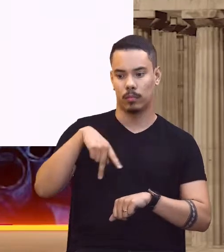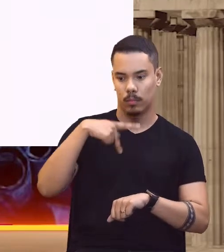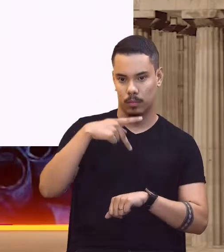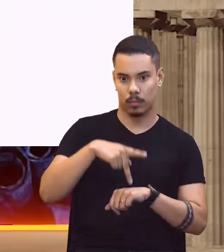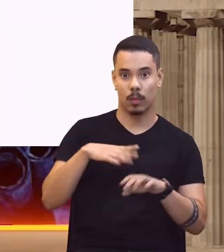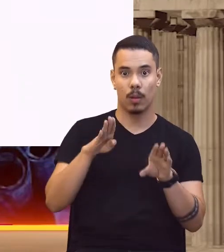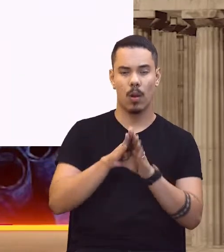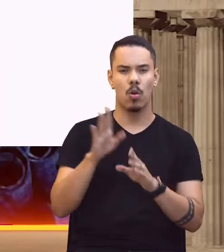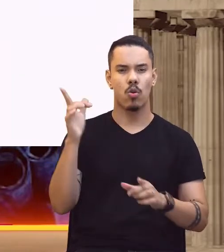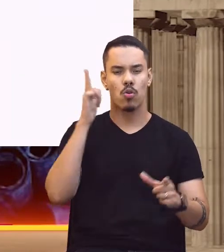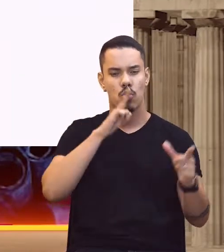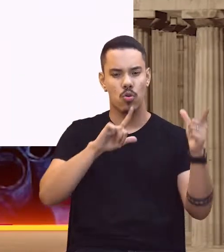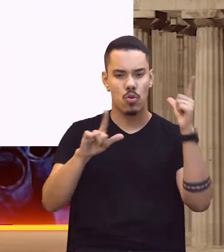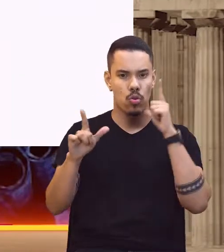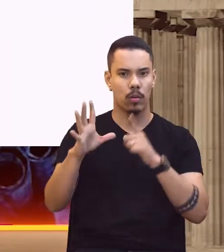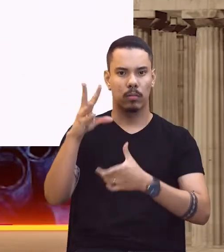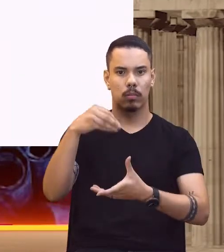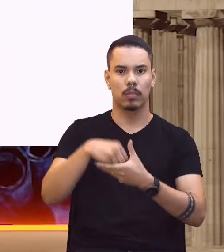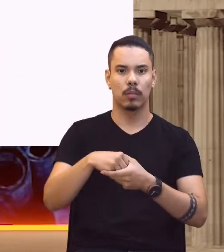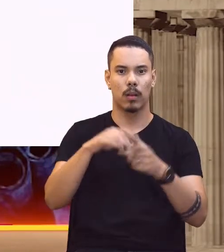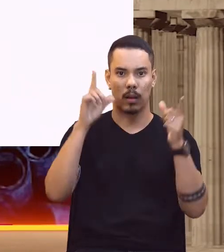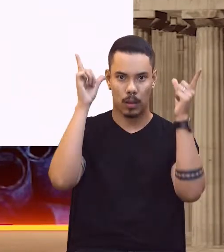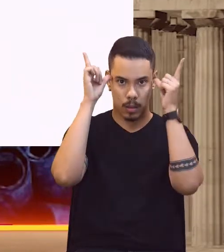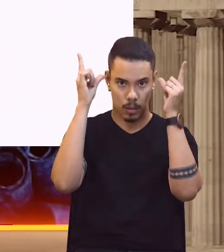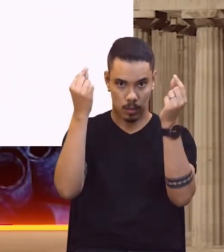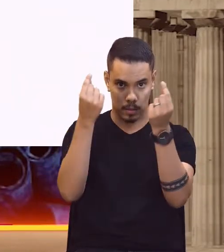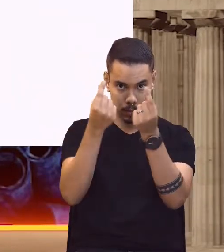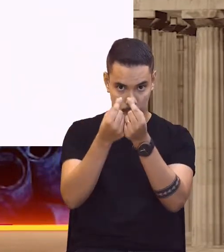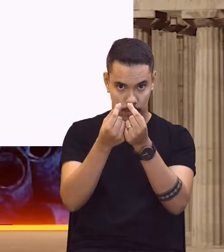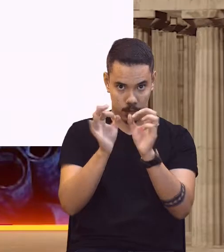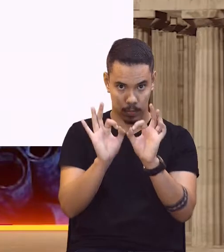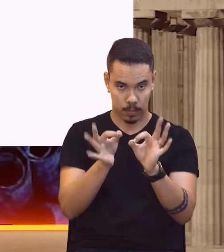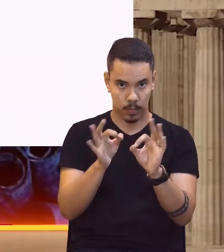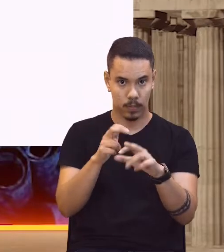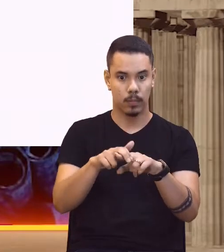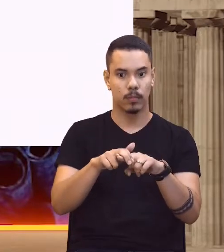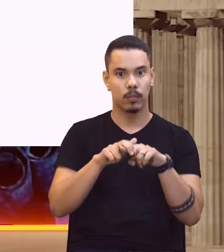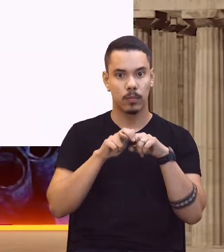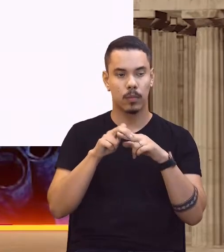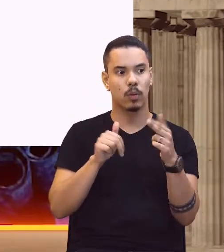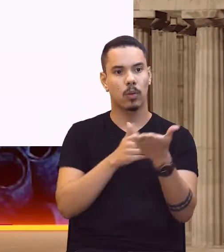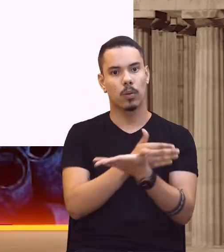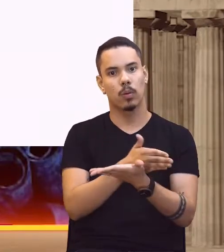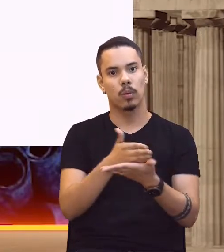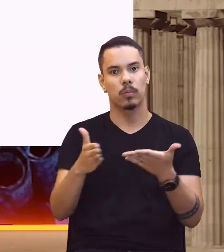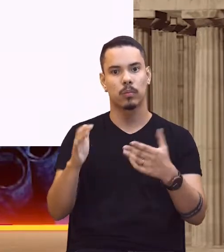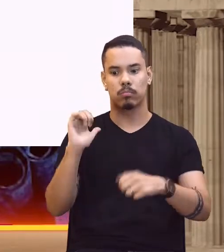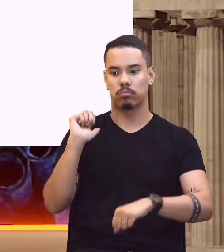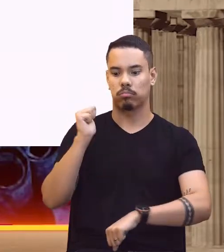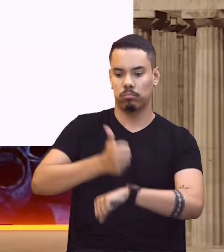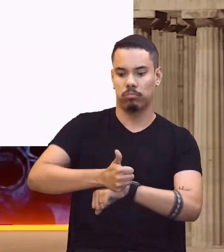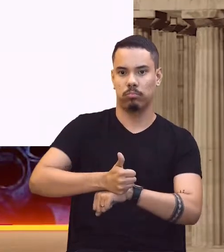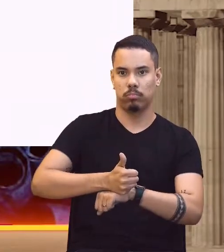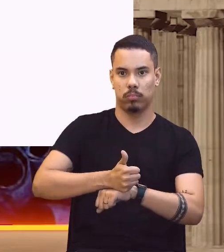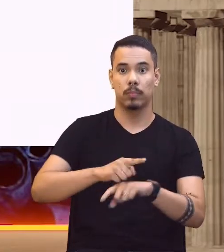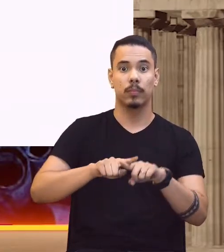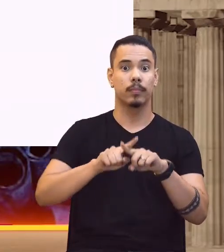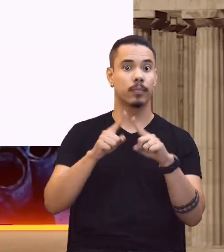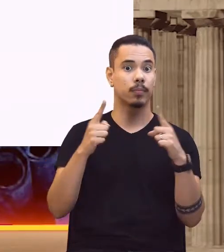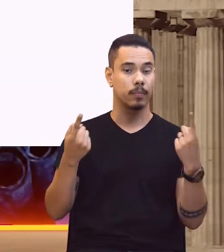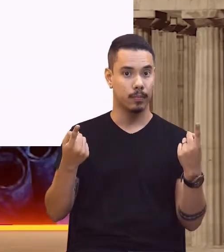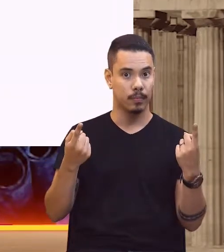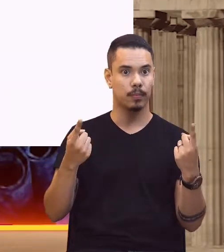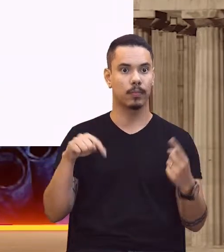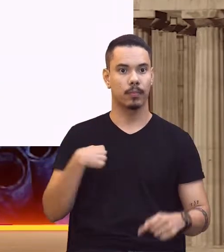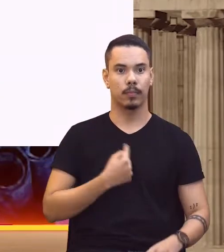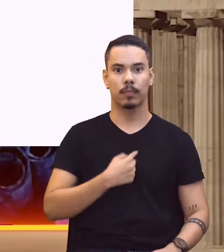conquistas se dá também a Grécia Antiga. Então a Grécia, ela começa a ser dominada, apesar de que lá